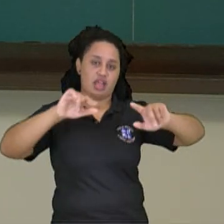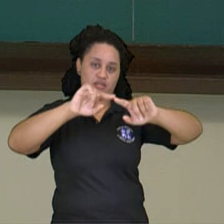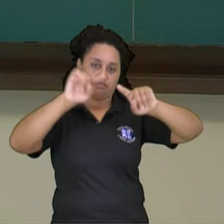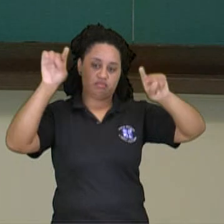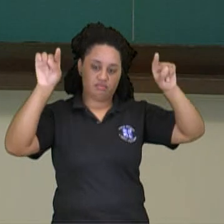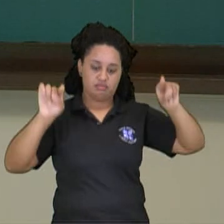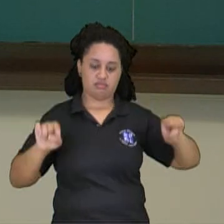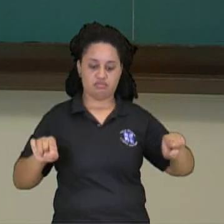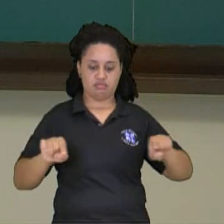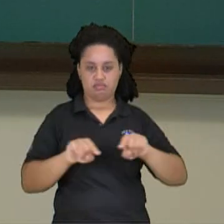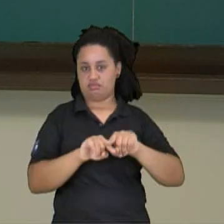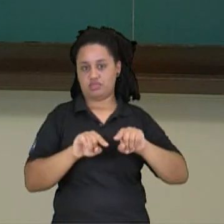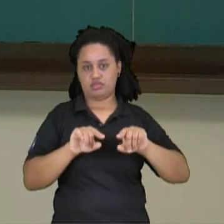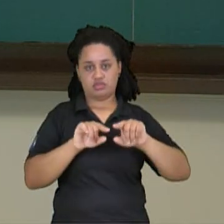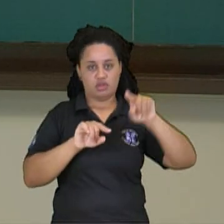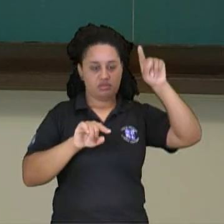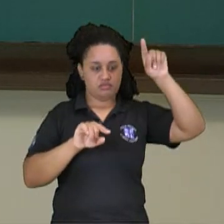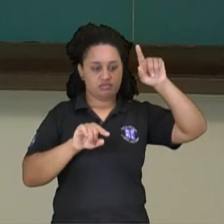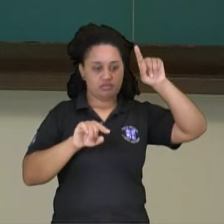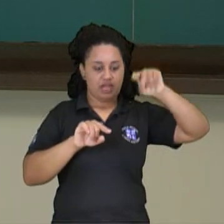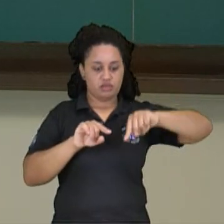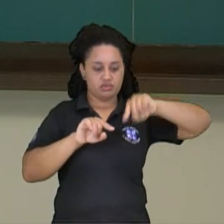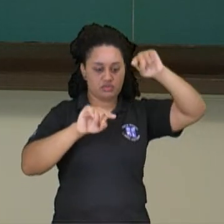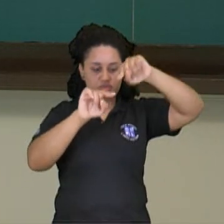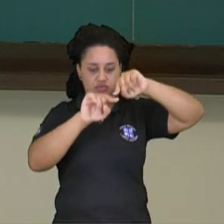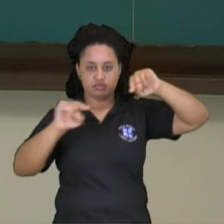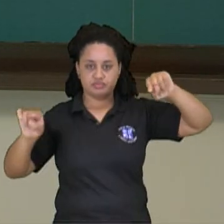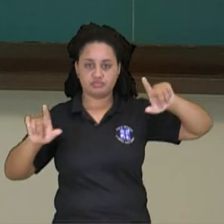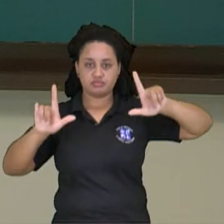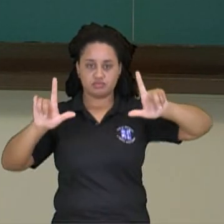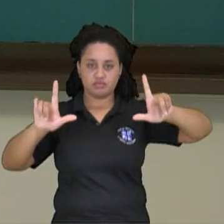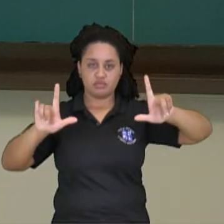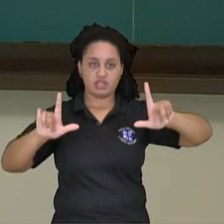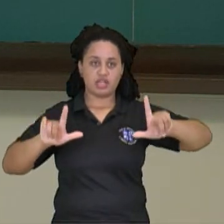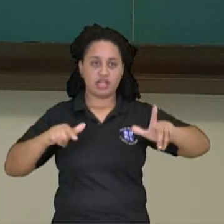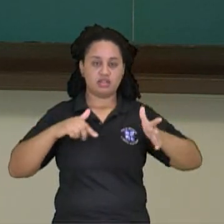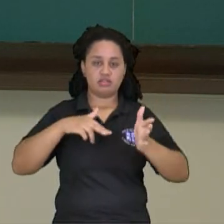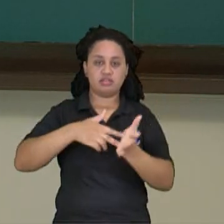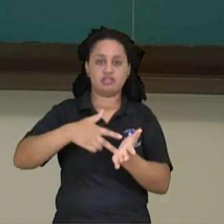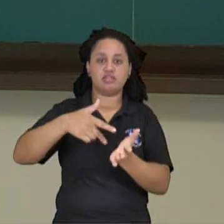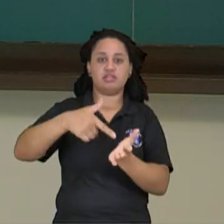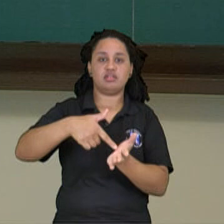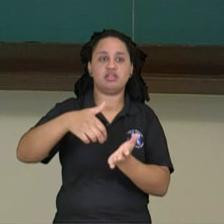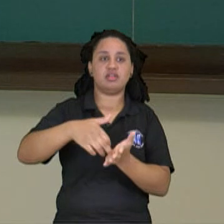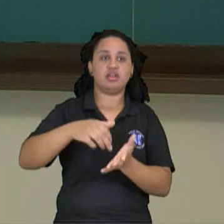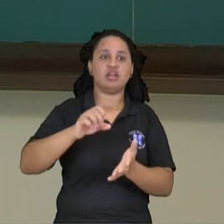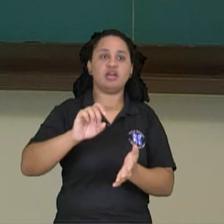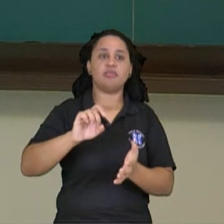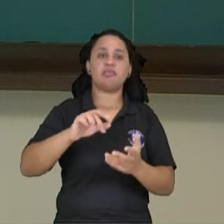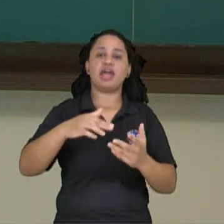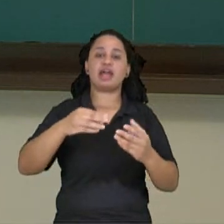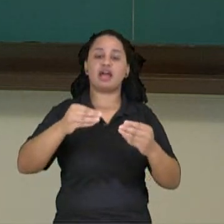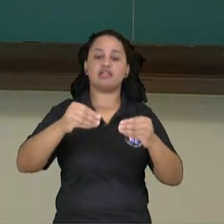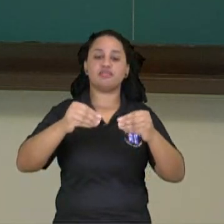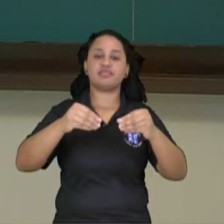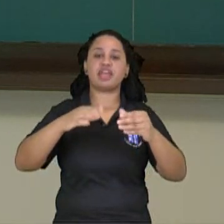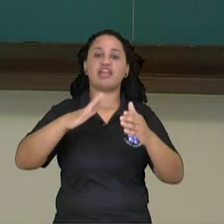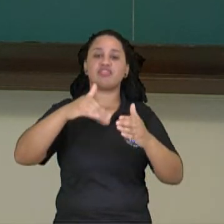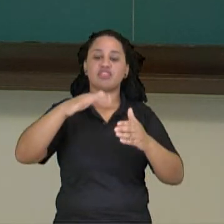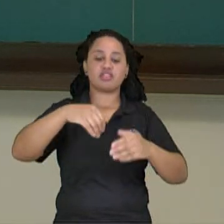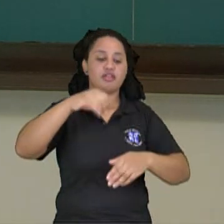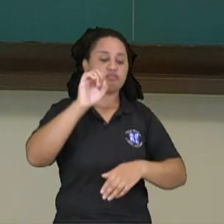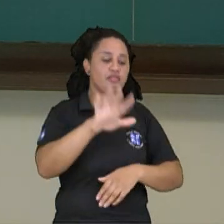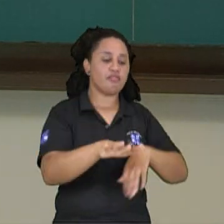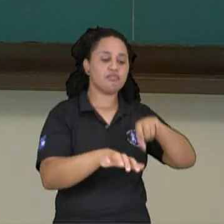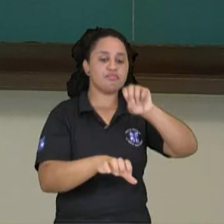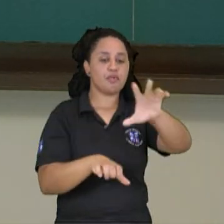bidimensional ali, que tem só altura e largura, e ali ele vai caminhando, jogando as tintas, né? E